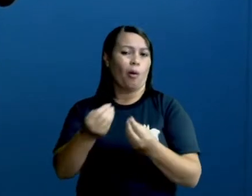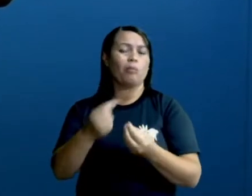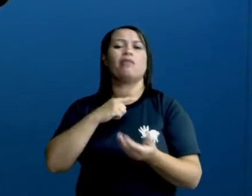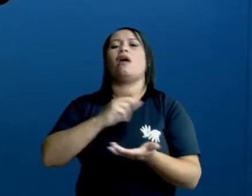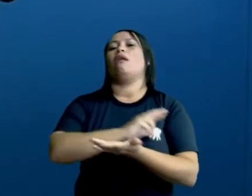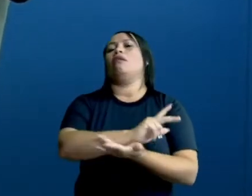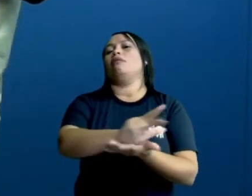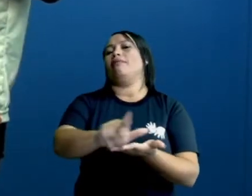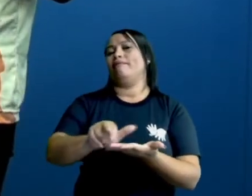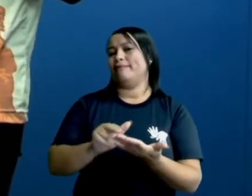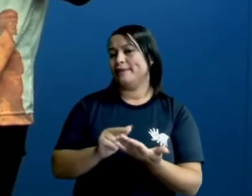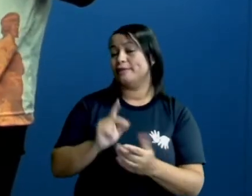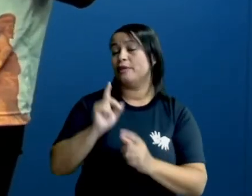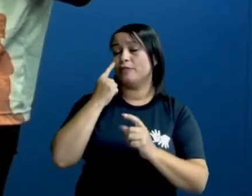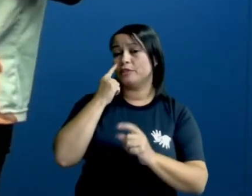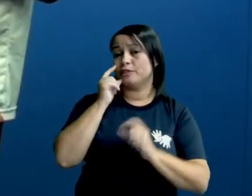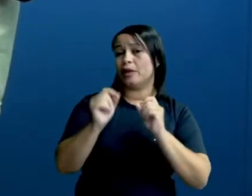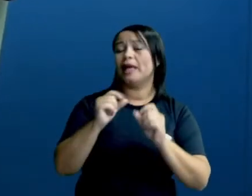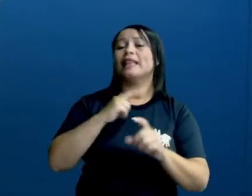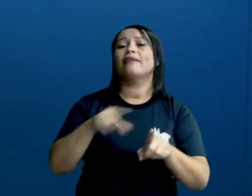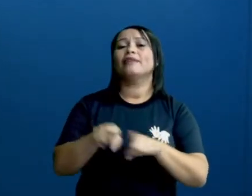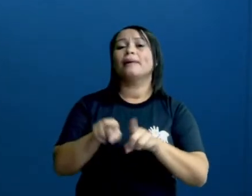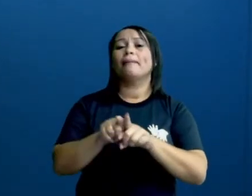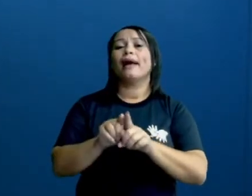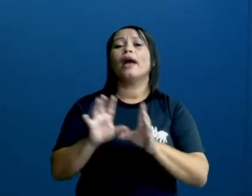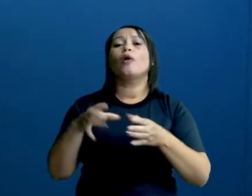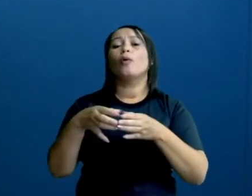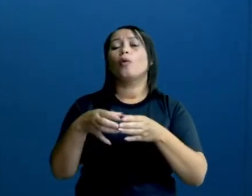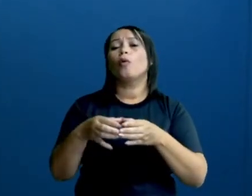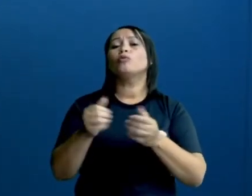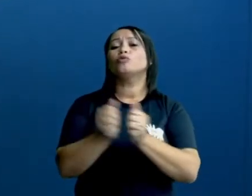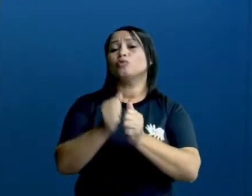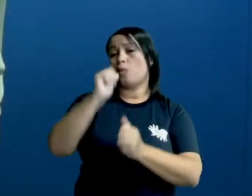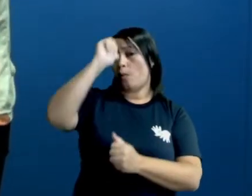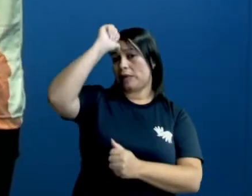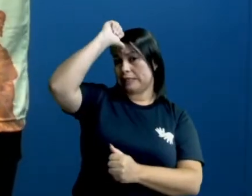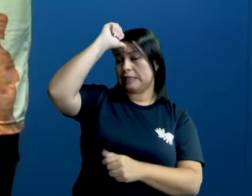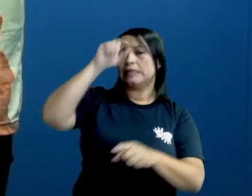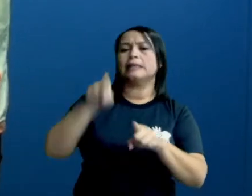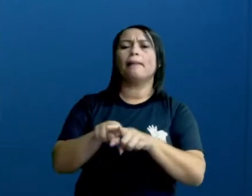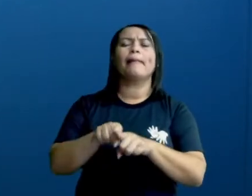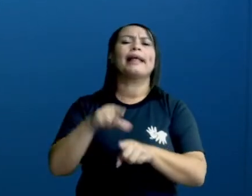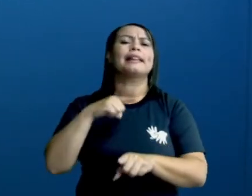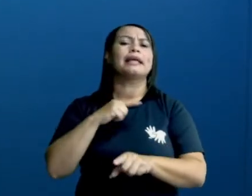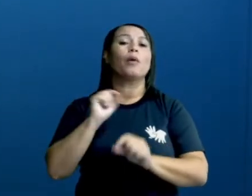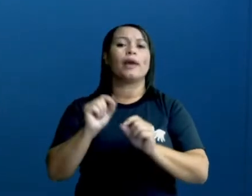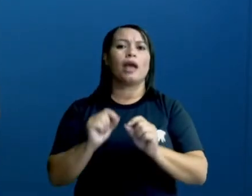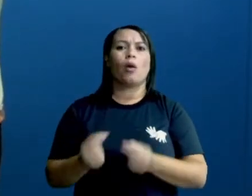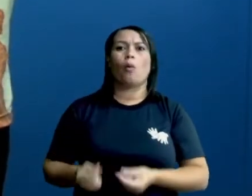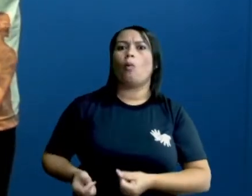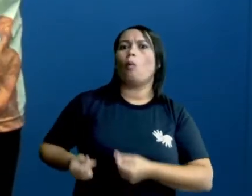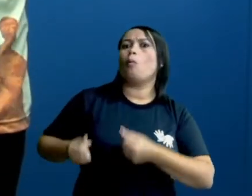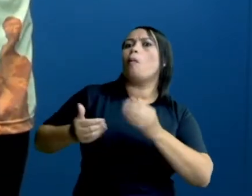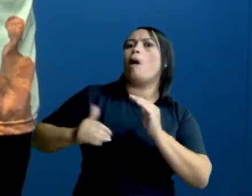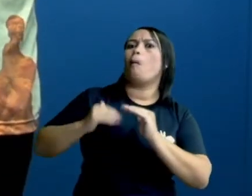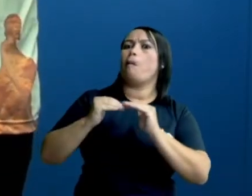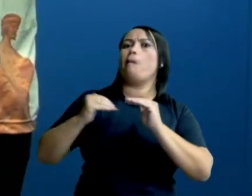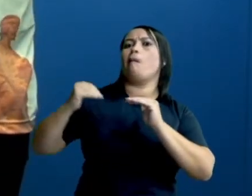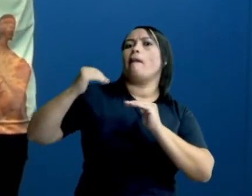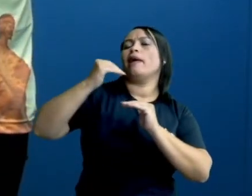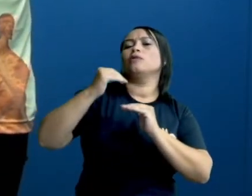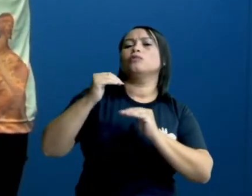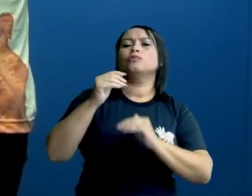vários fatores, né? Então, tem o endividamento da Companhia das Índias Ocidentais, como eu falei para vocês, o aumento dos impostos, como as Índias